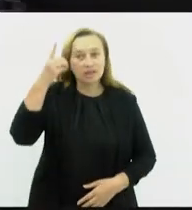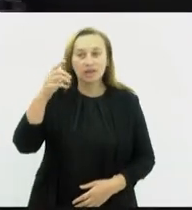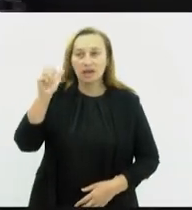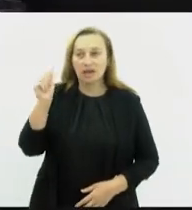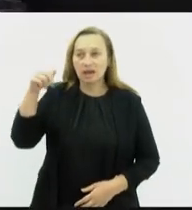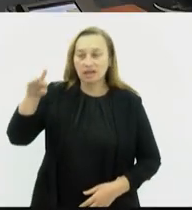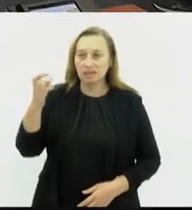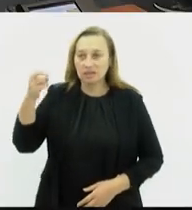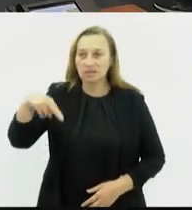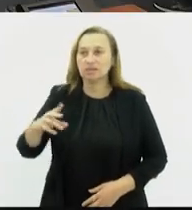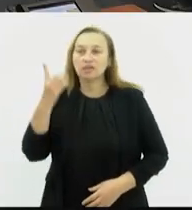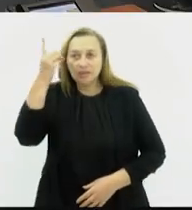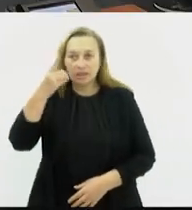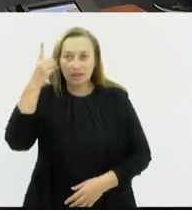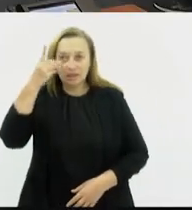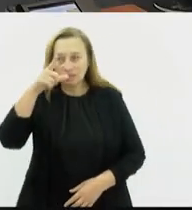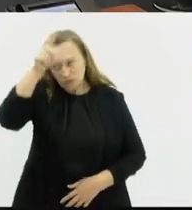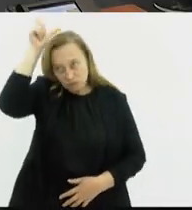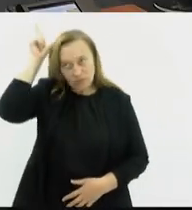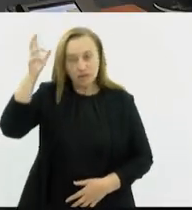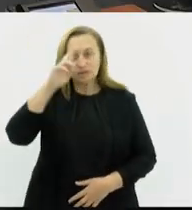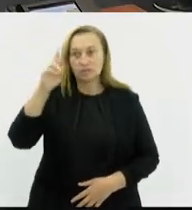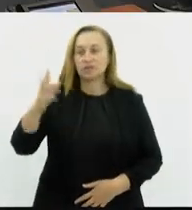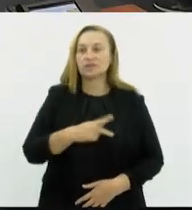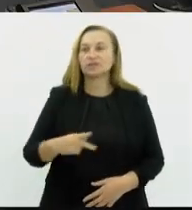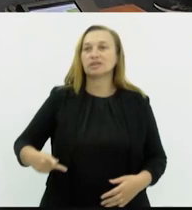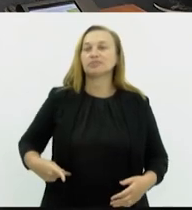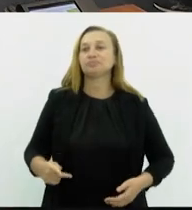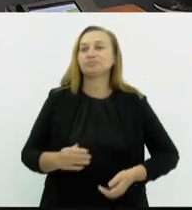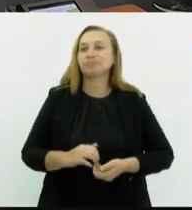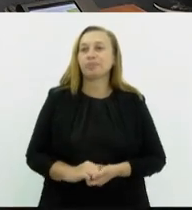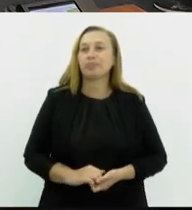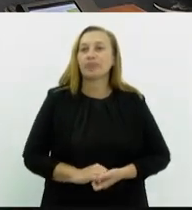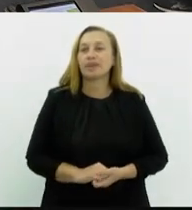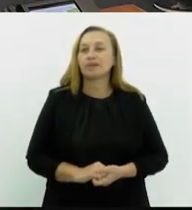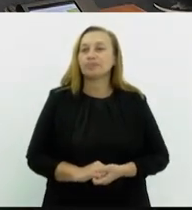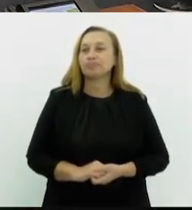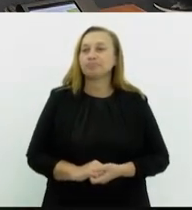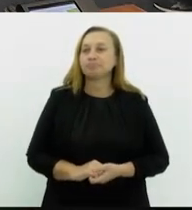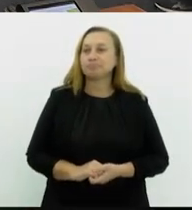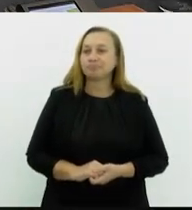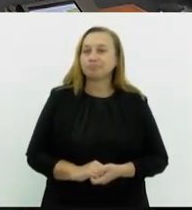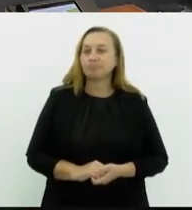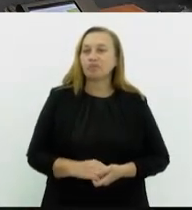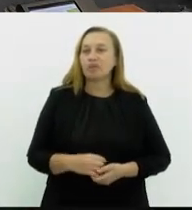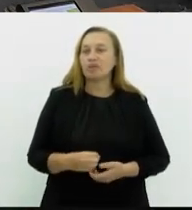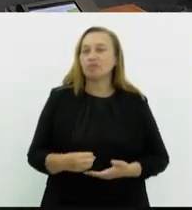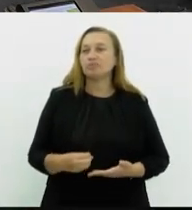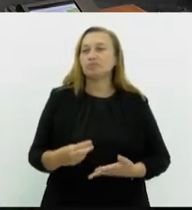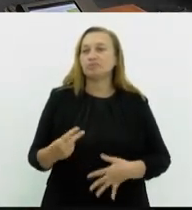Luiz Paulo, por favor. Senhor presidente, a bem da verdade,